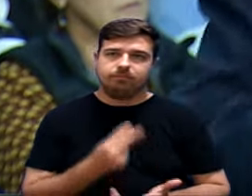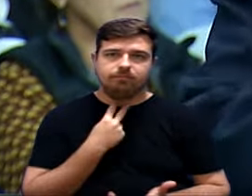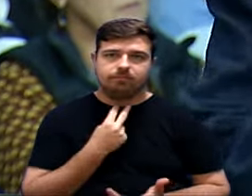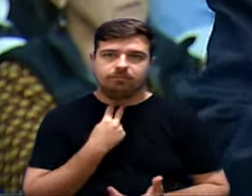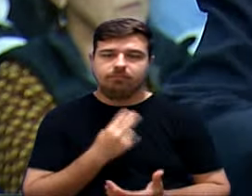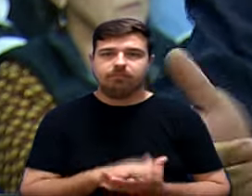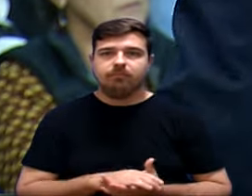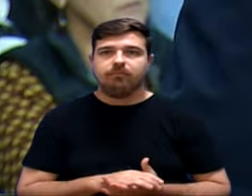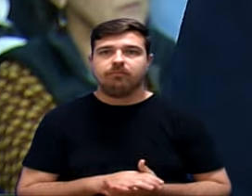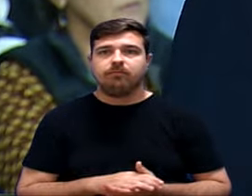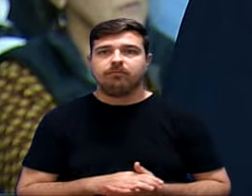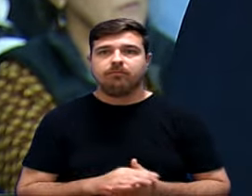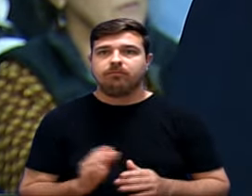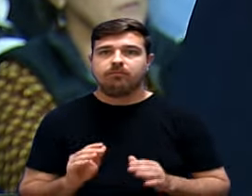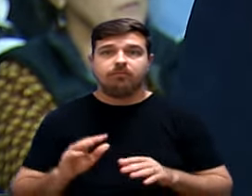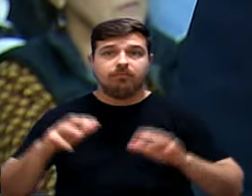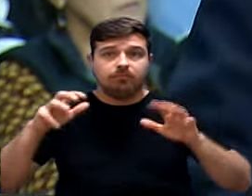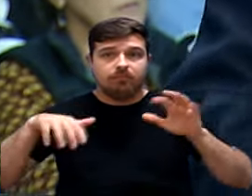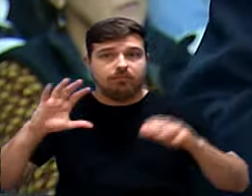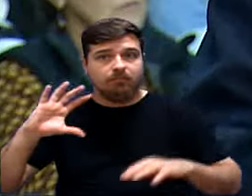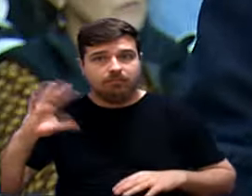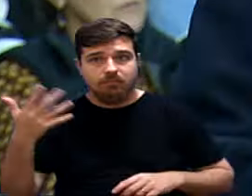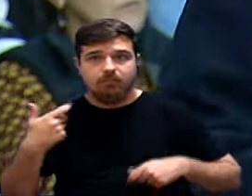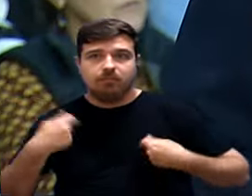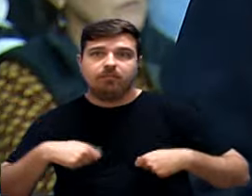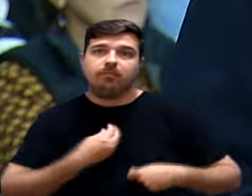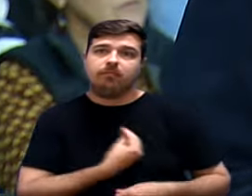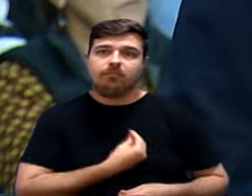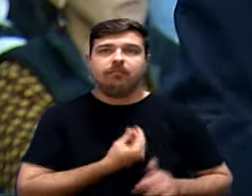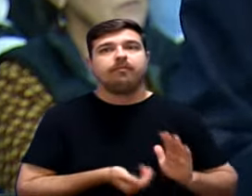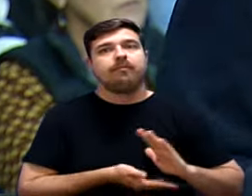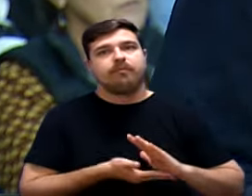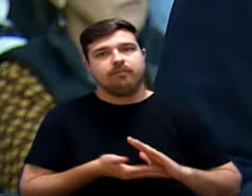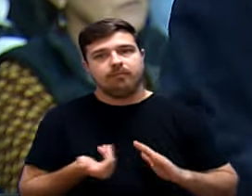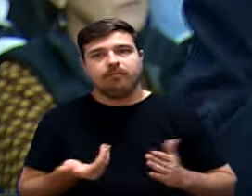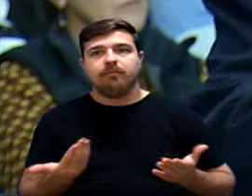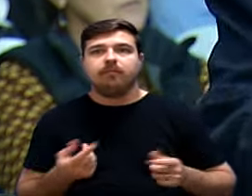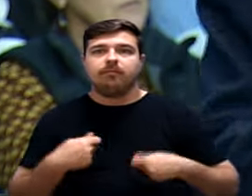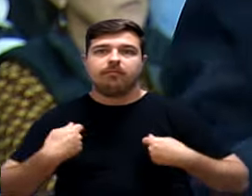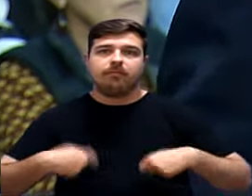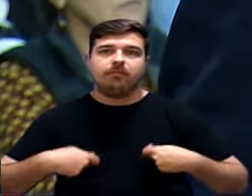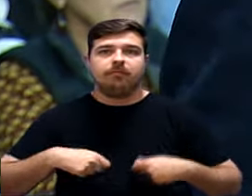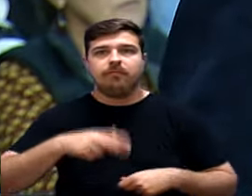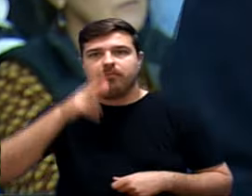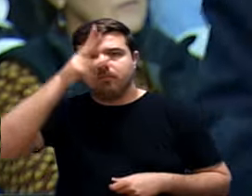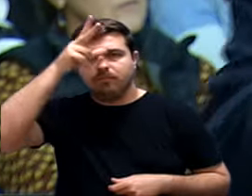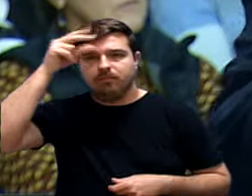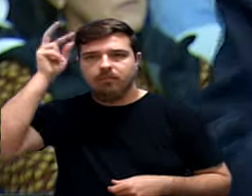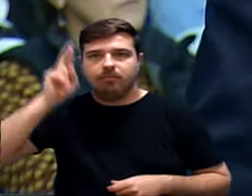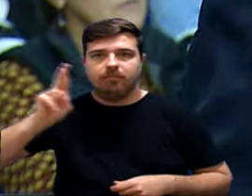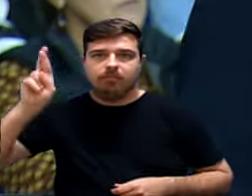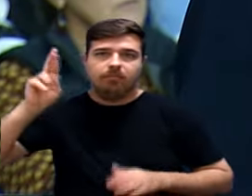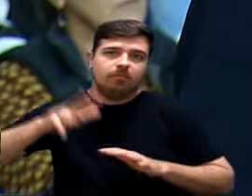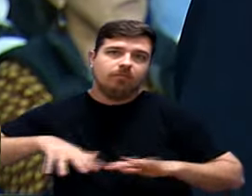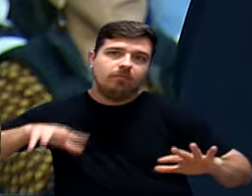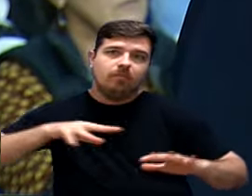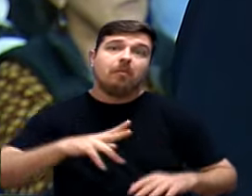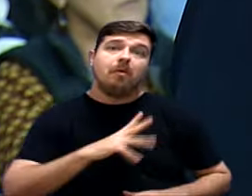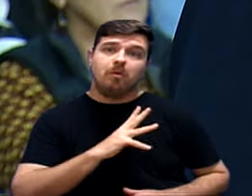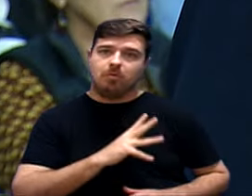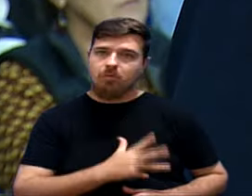hora do vover vai ter que tirar agora precisa que o prefeito e a autoridade instituída tenha coragem para fazer